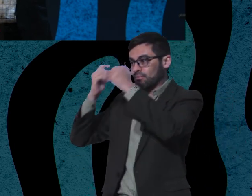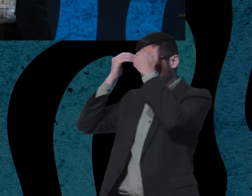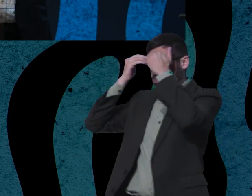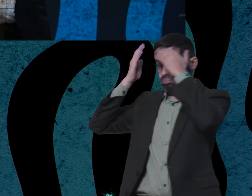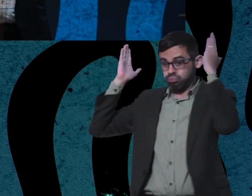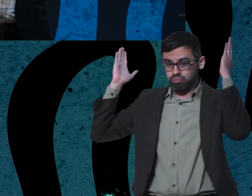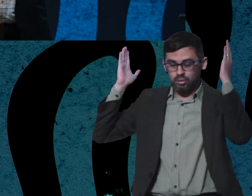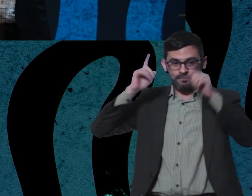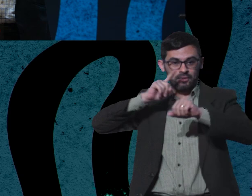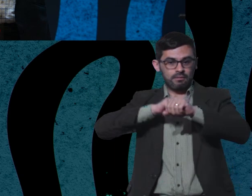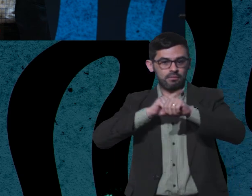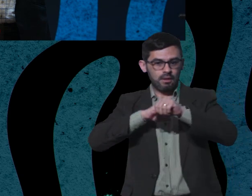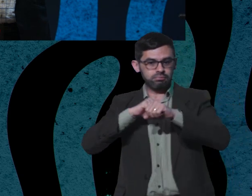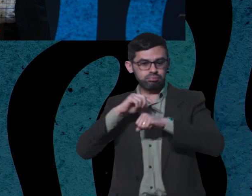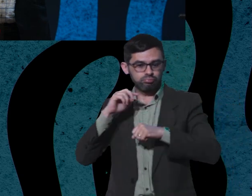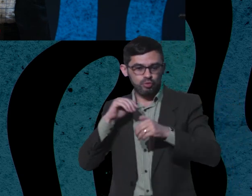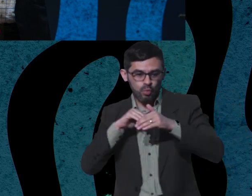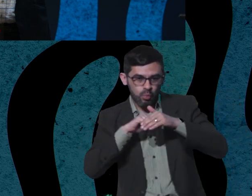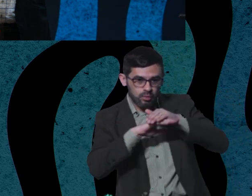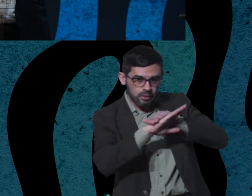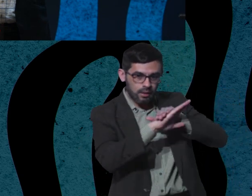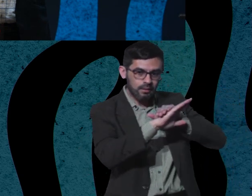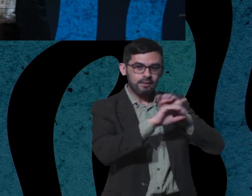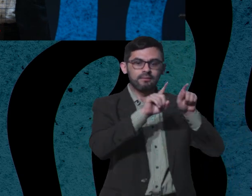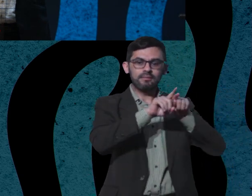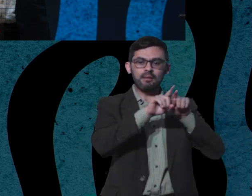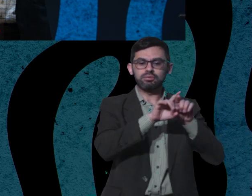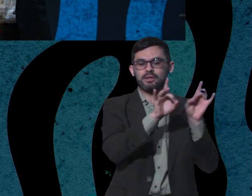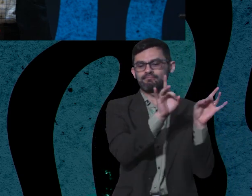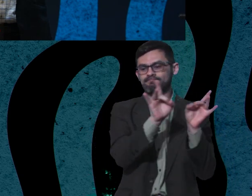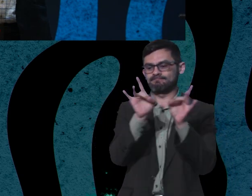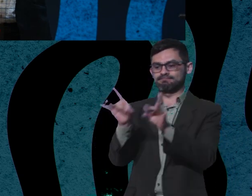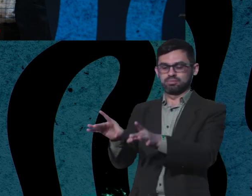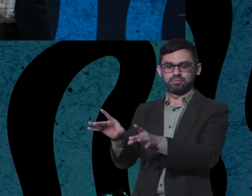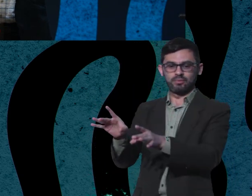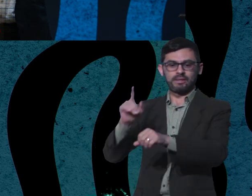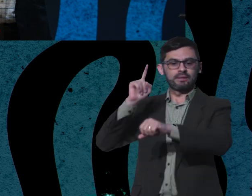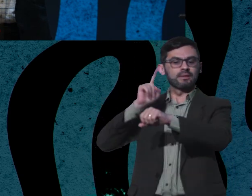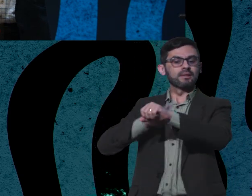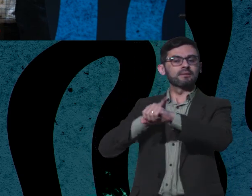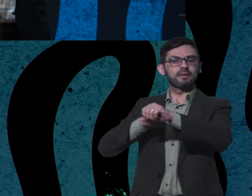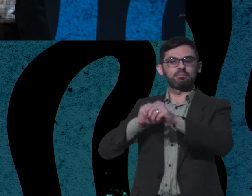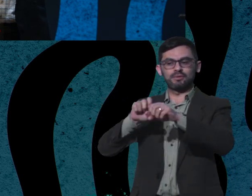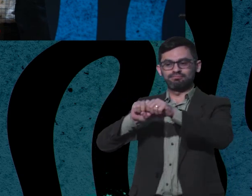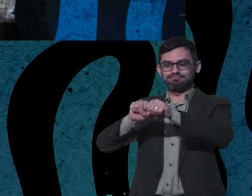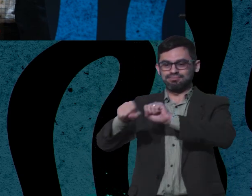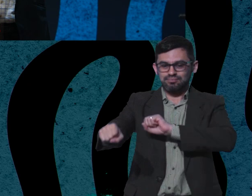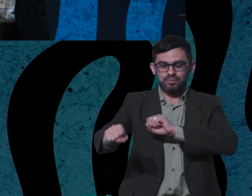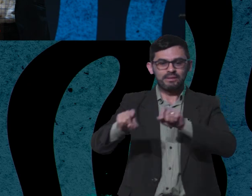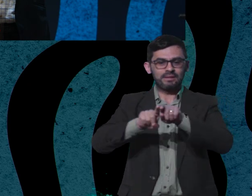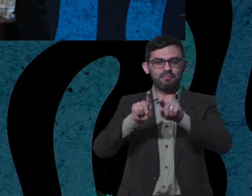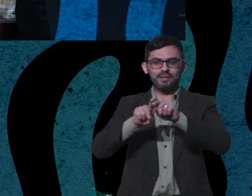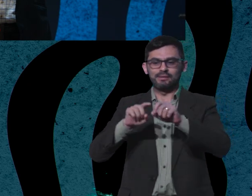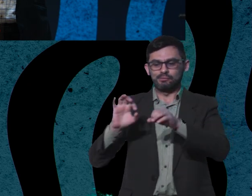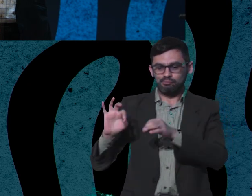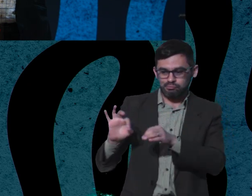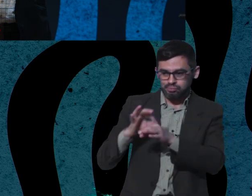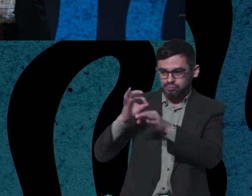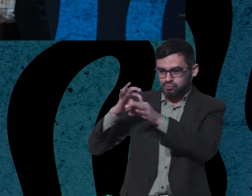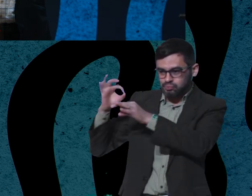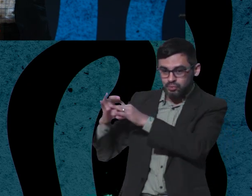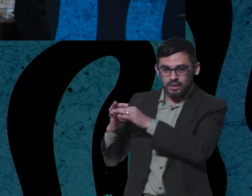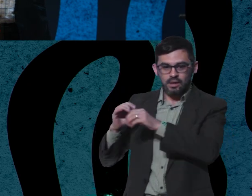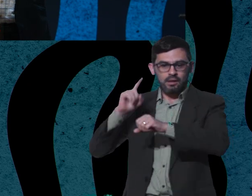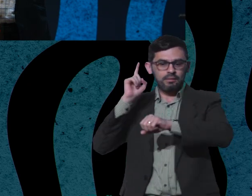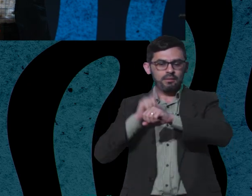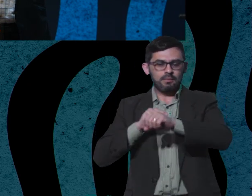desistir, tempo de guardar e tempo de lançar fora, tempo de rasgar e tempo de costurar, tempo